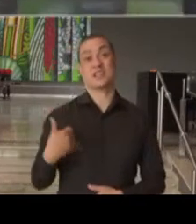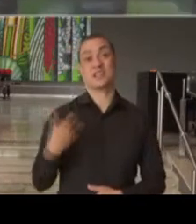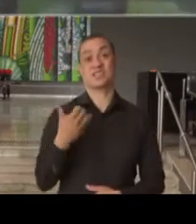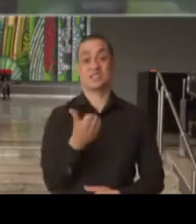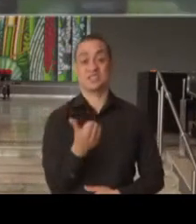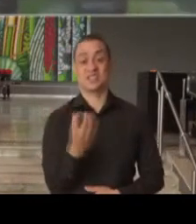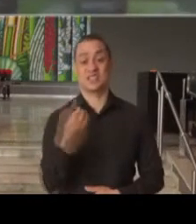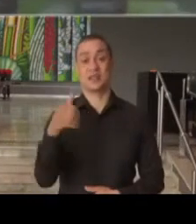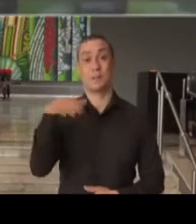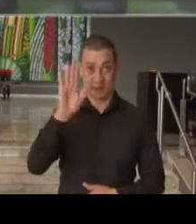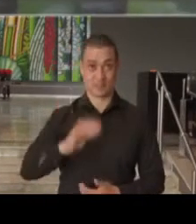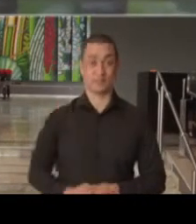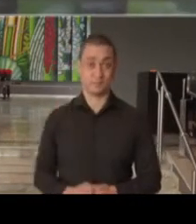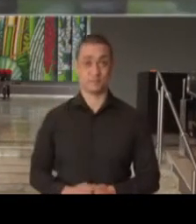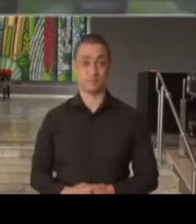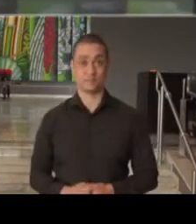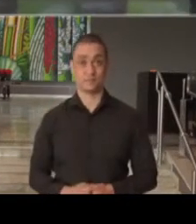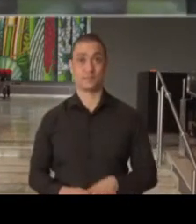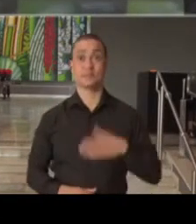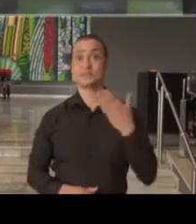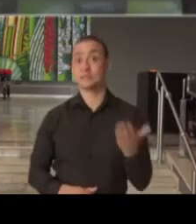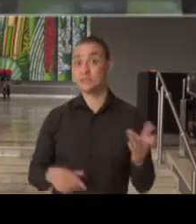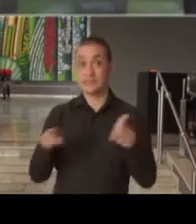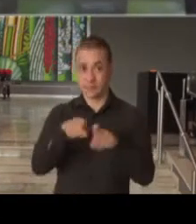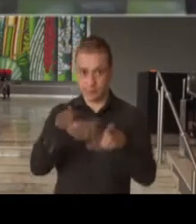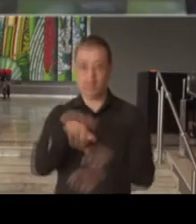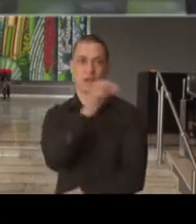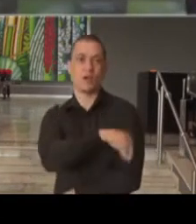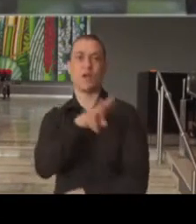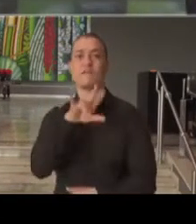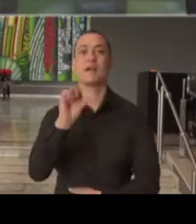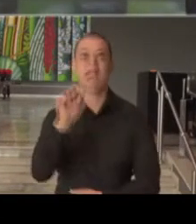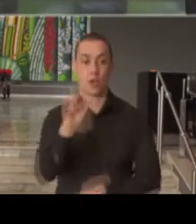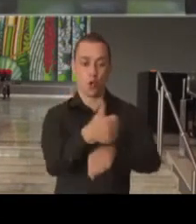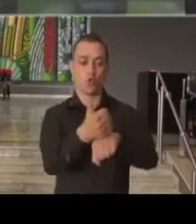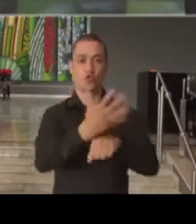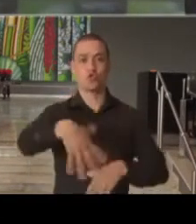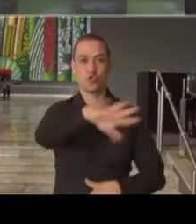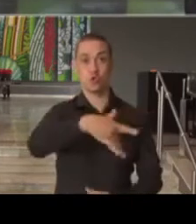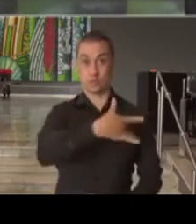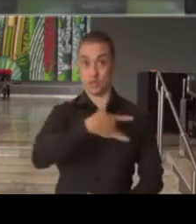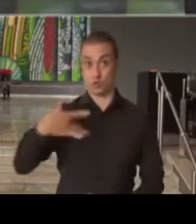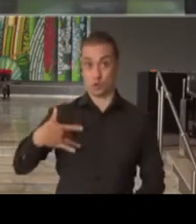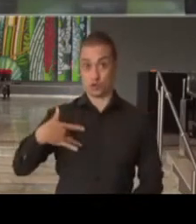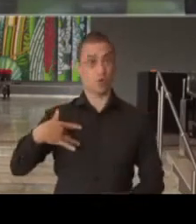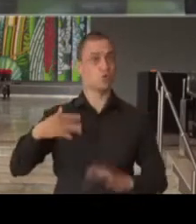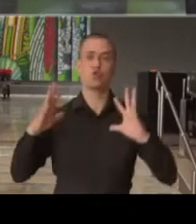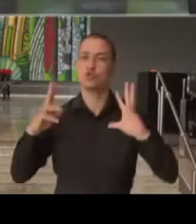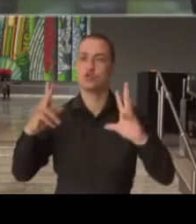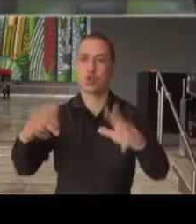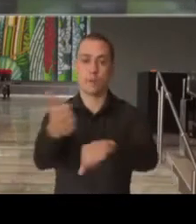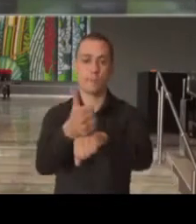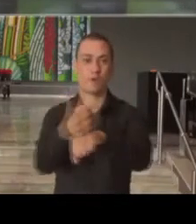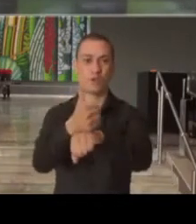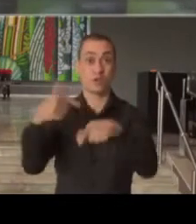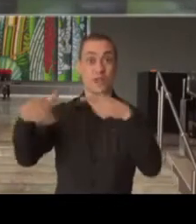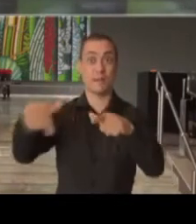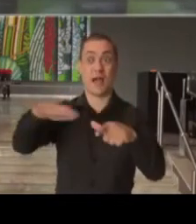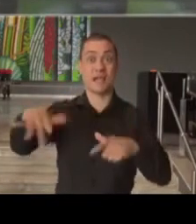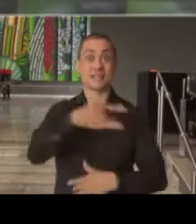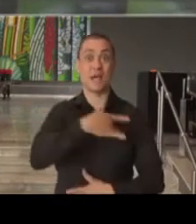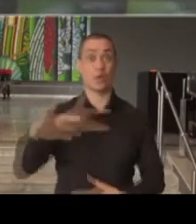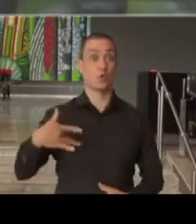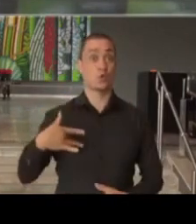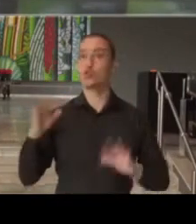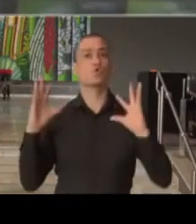de 60 anos. Além disso, serão imunizados também os profissionais de saúde, repito, todos os profissionais de